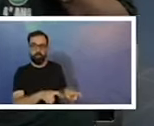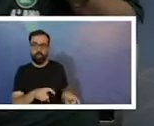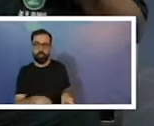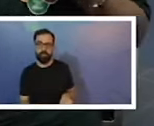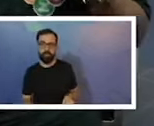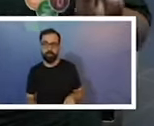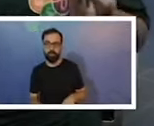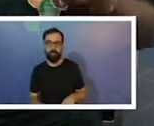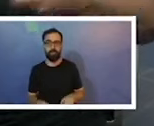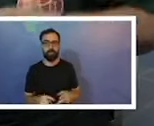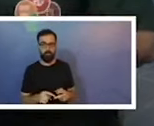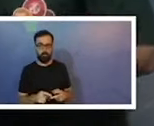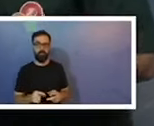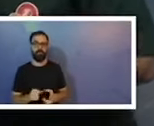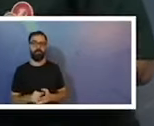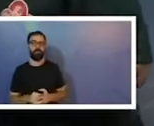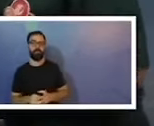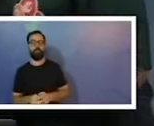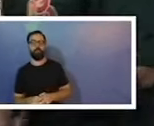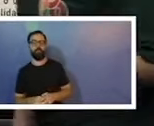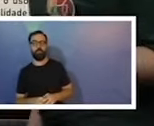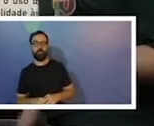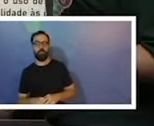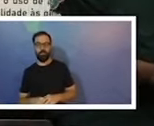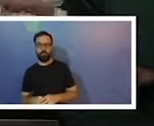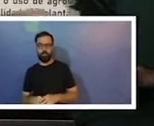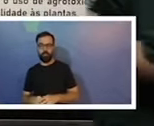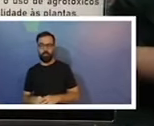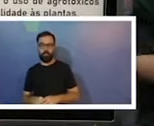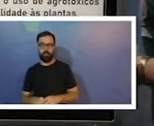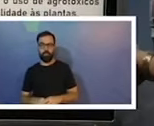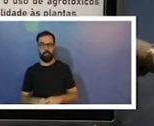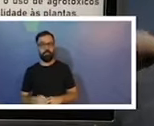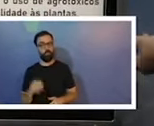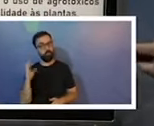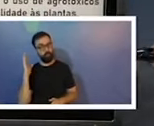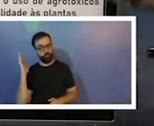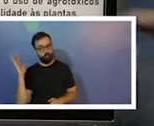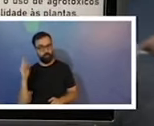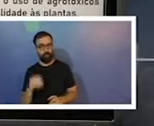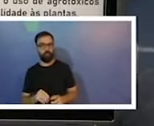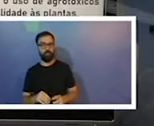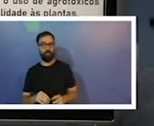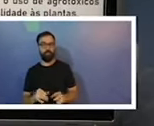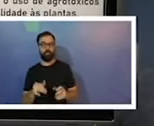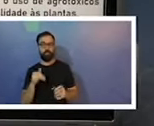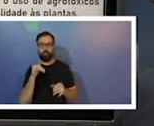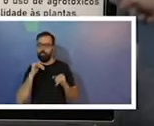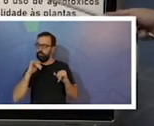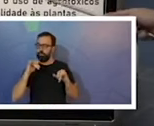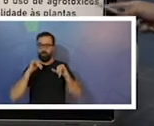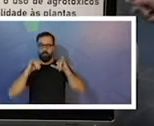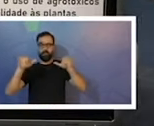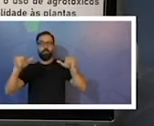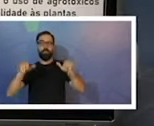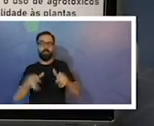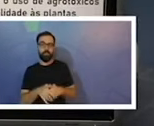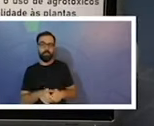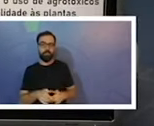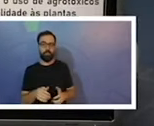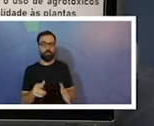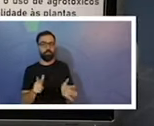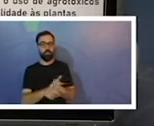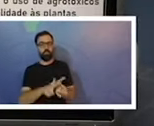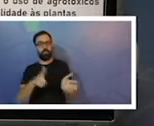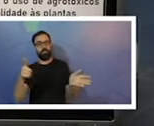é o meio natural de combater as pragas. E aqui nós temos um noticiário, num